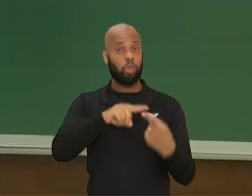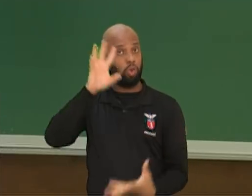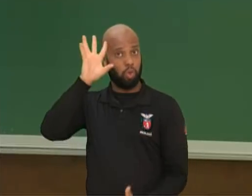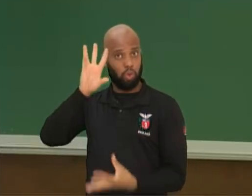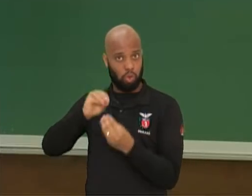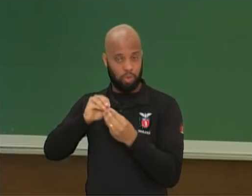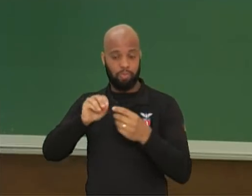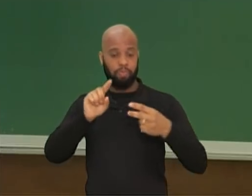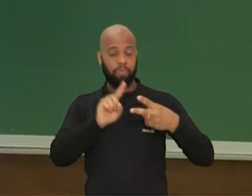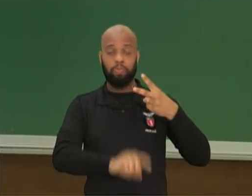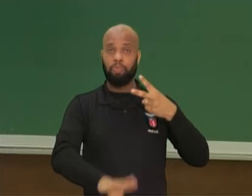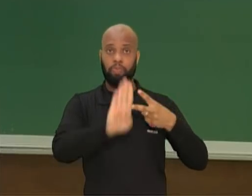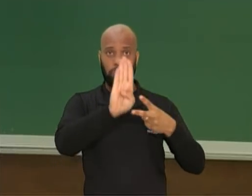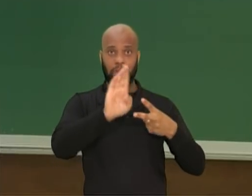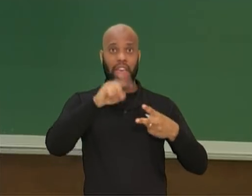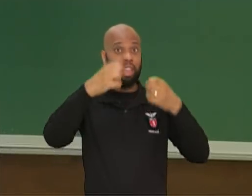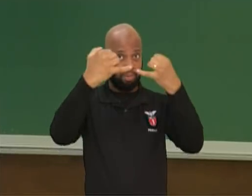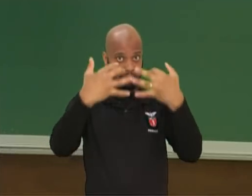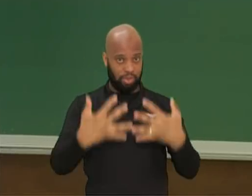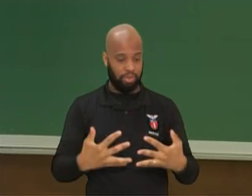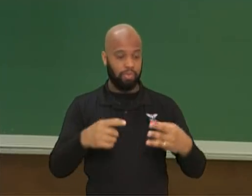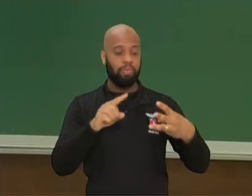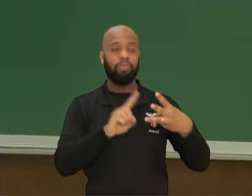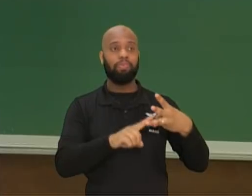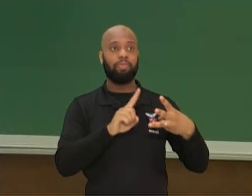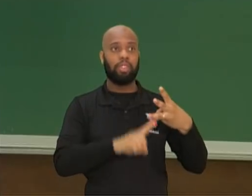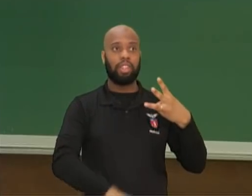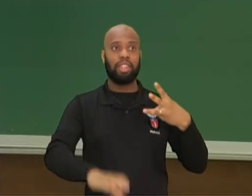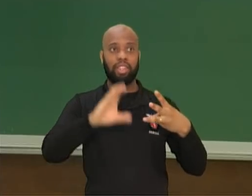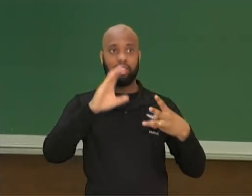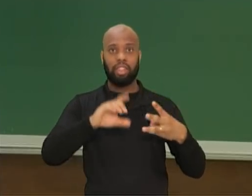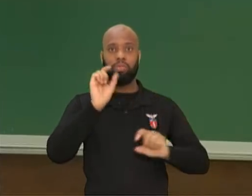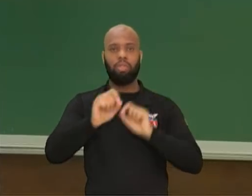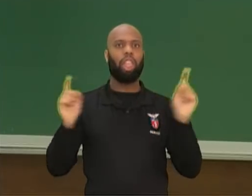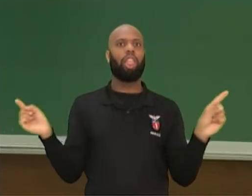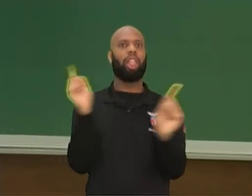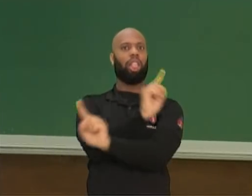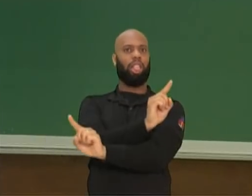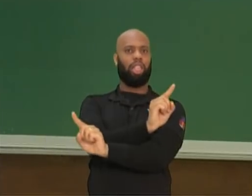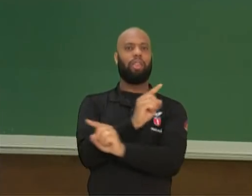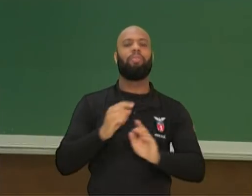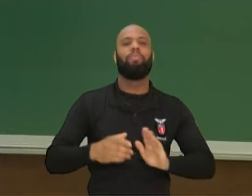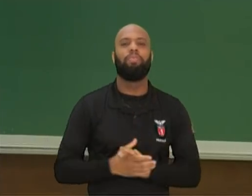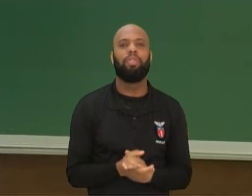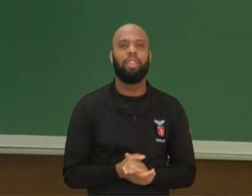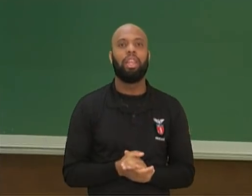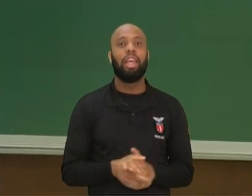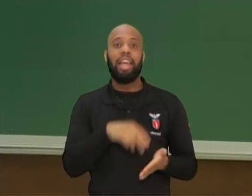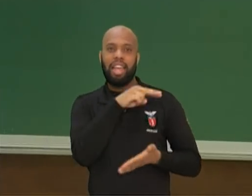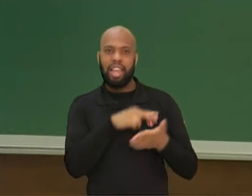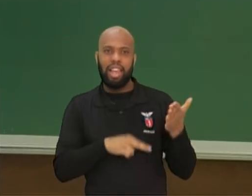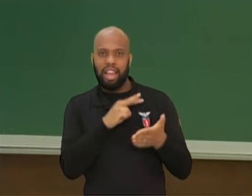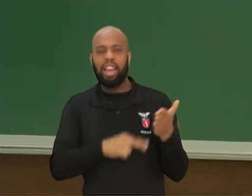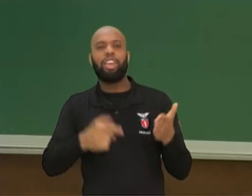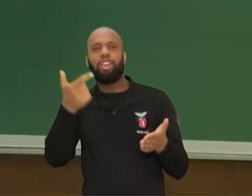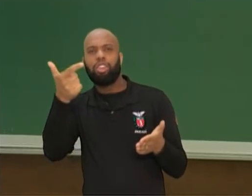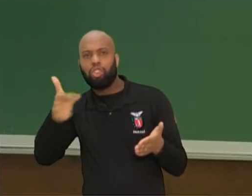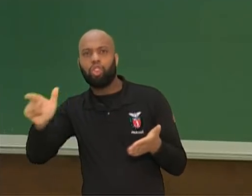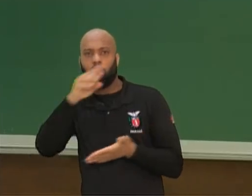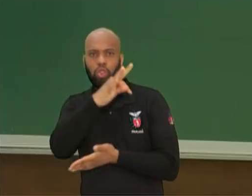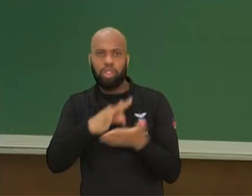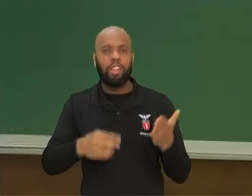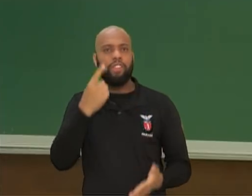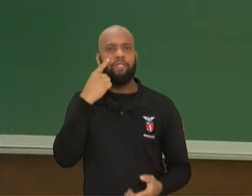conclusão, letra B, explicação, letra C, adversidade. Releia novamente o texto